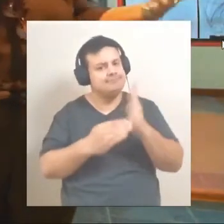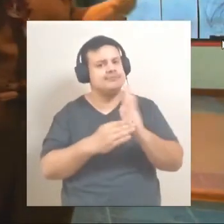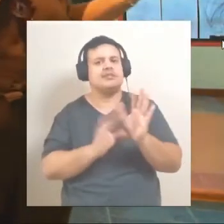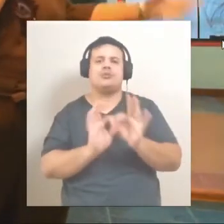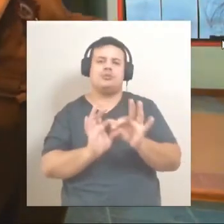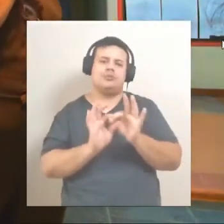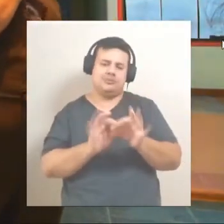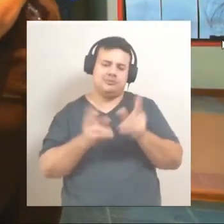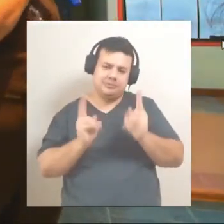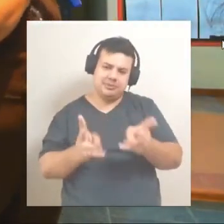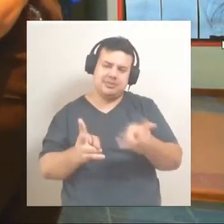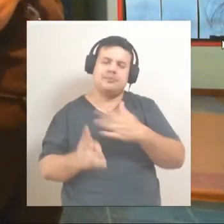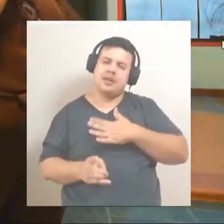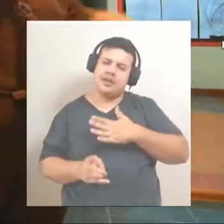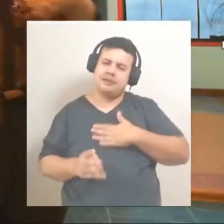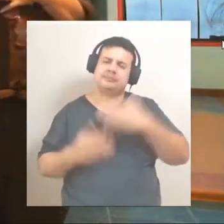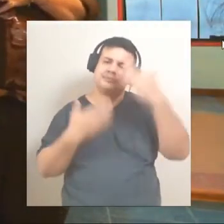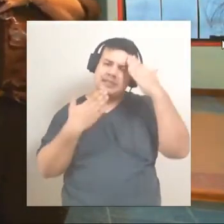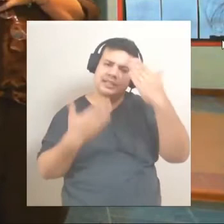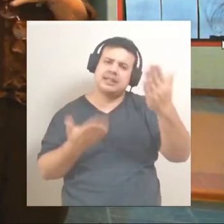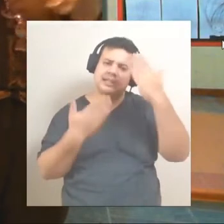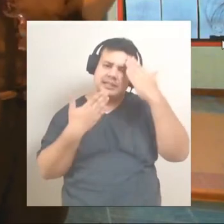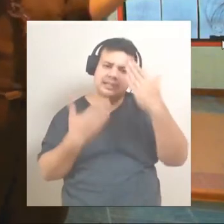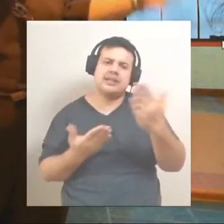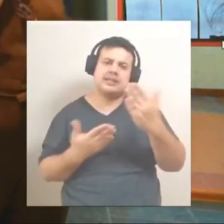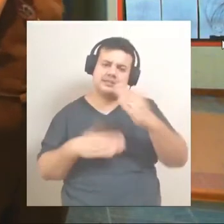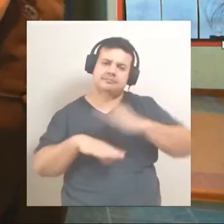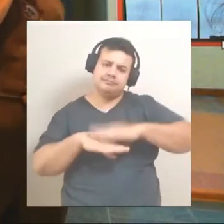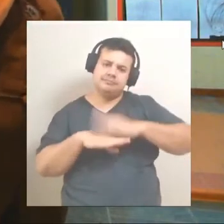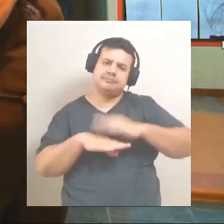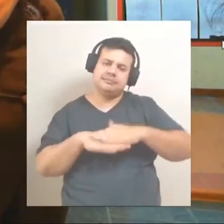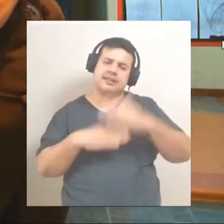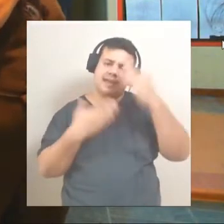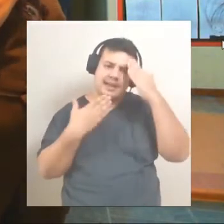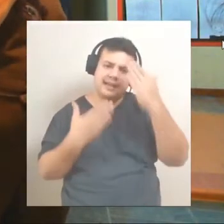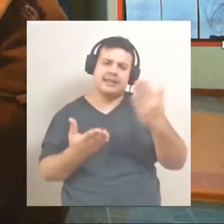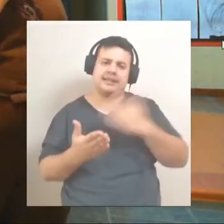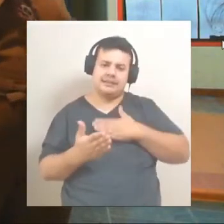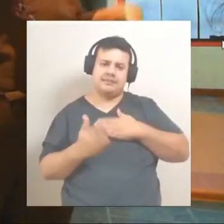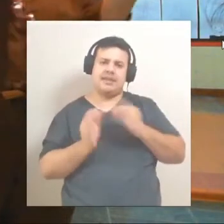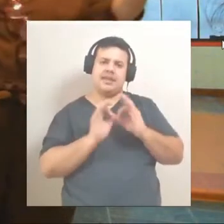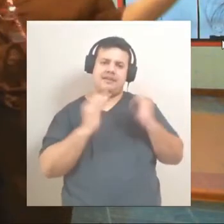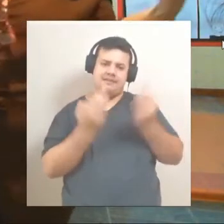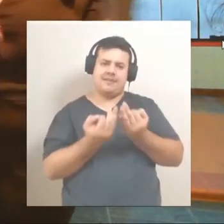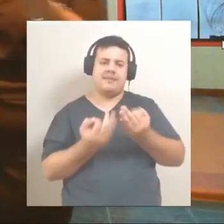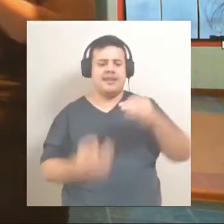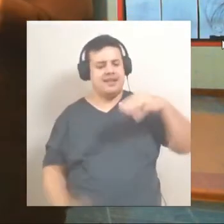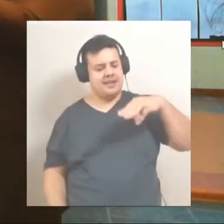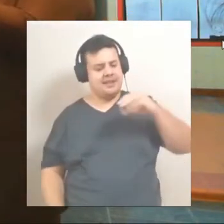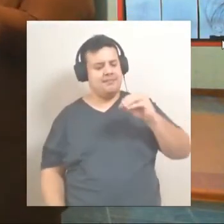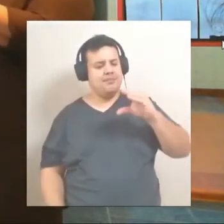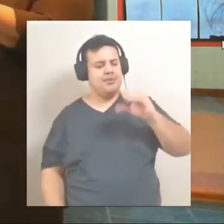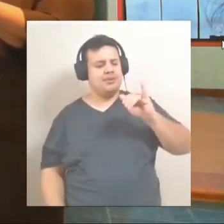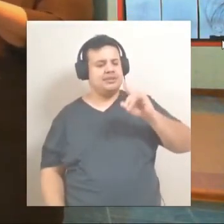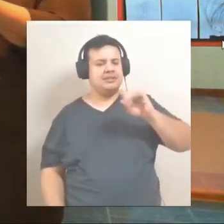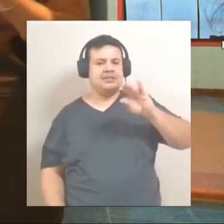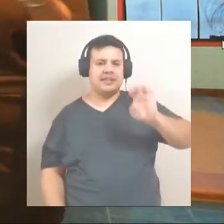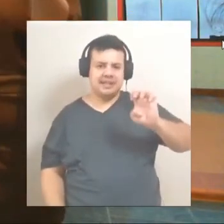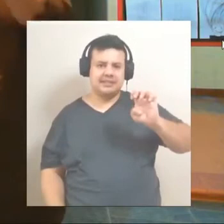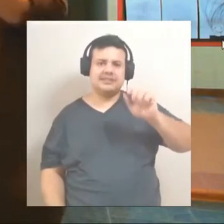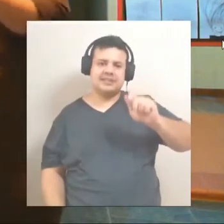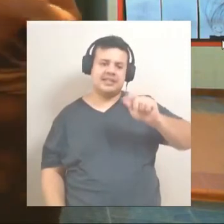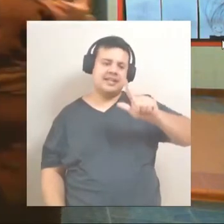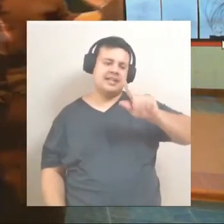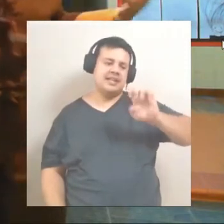Então, a mim, somente gratidão da minha parte e agradecer em nome da minha família, a Mocidade Alegre. Já tive a surpresa na abertura,